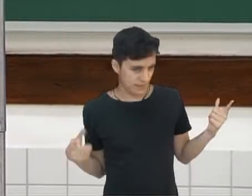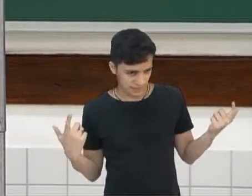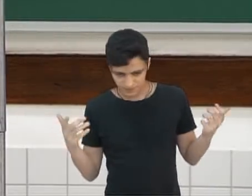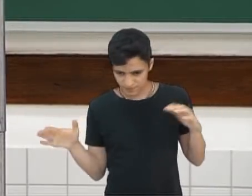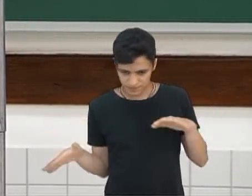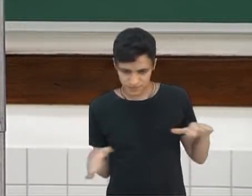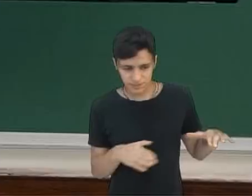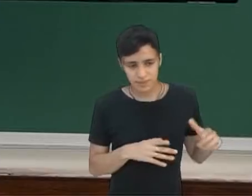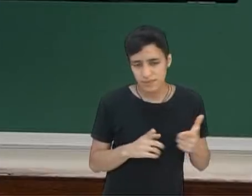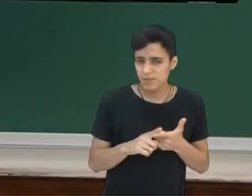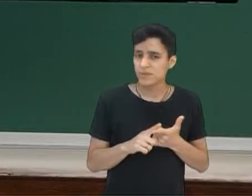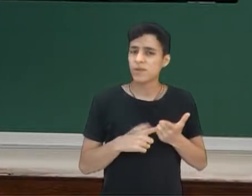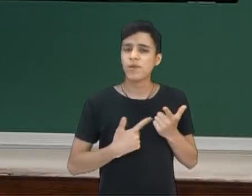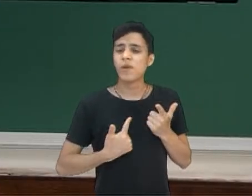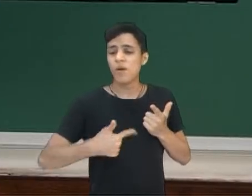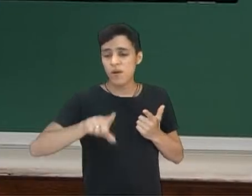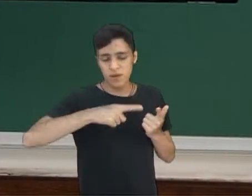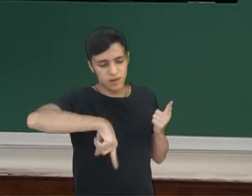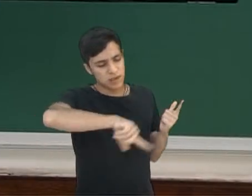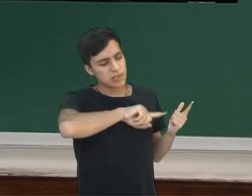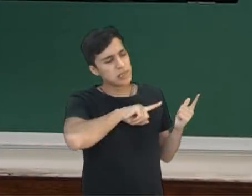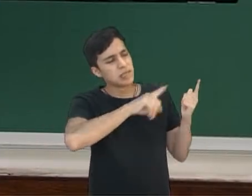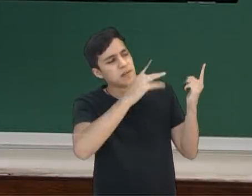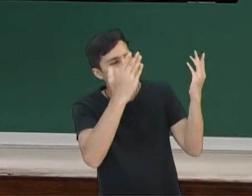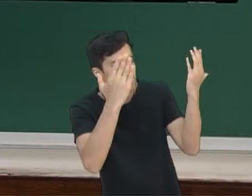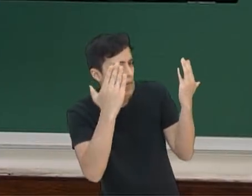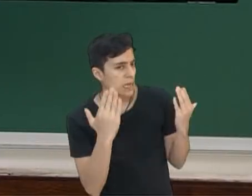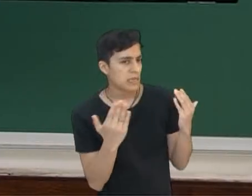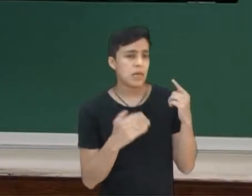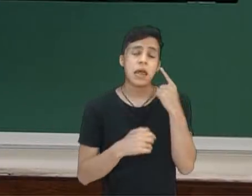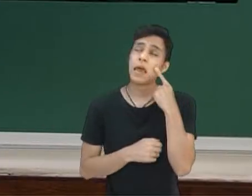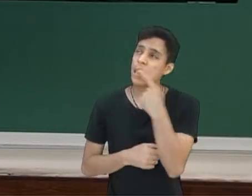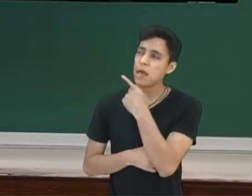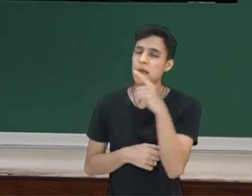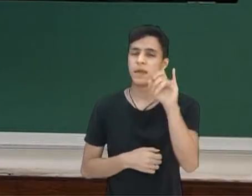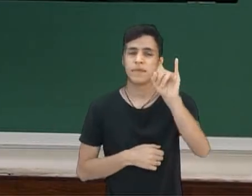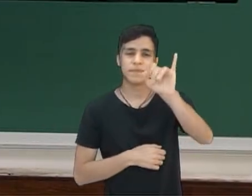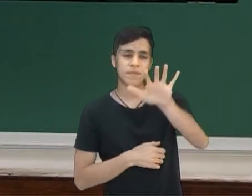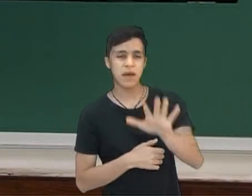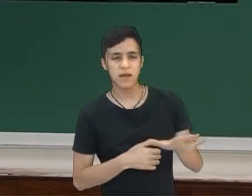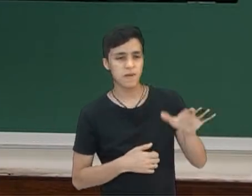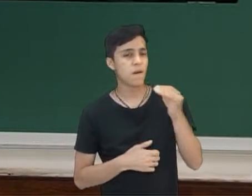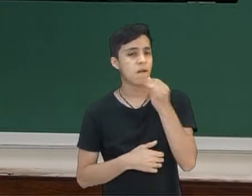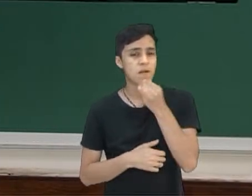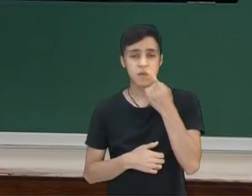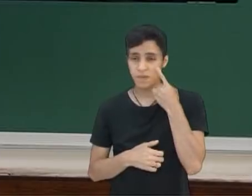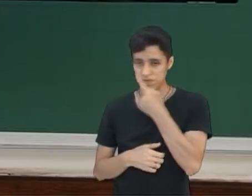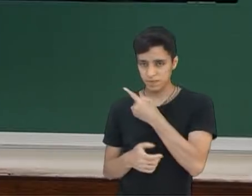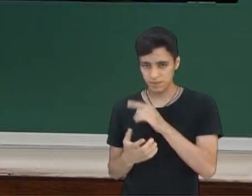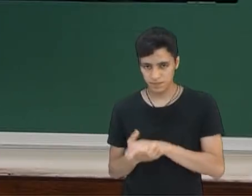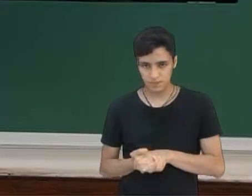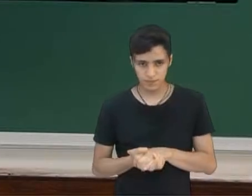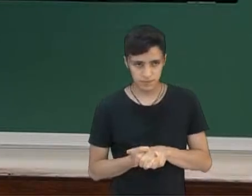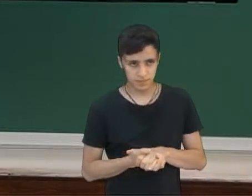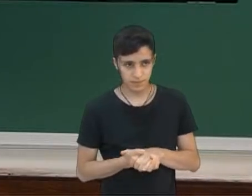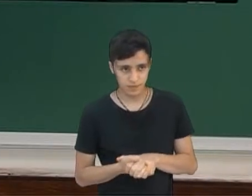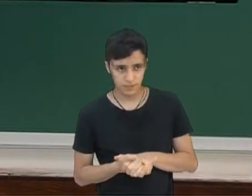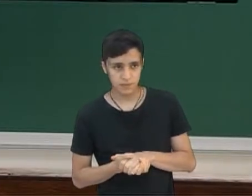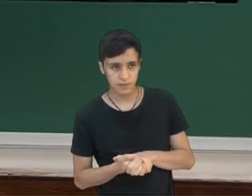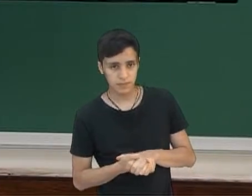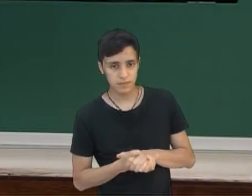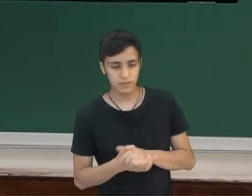outro ponto interessante também para a gente analisar aqui, ó, é essa imagenzinha. Olha só, se a gente tiver